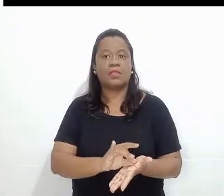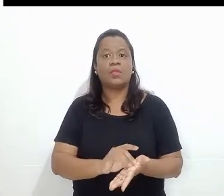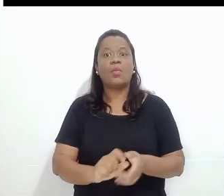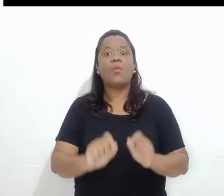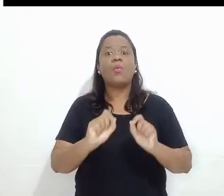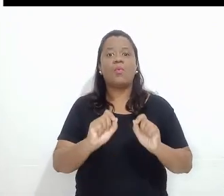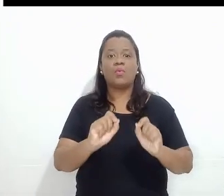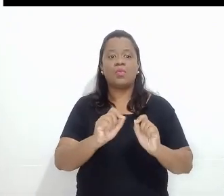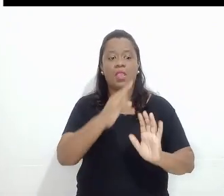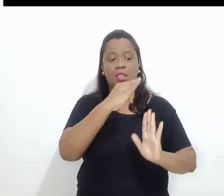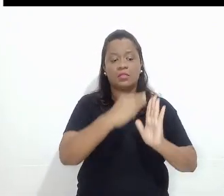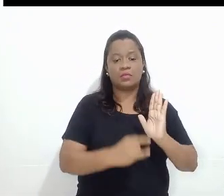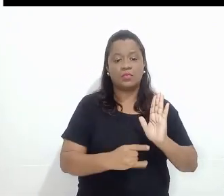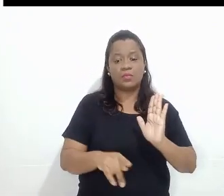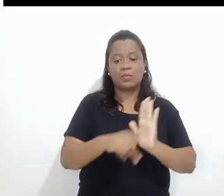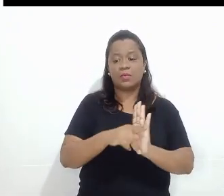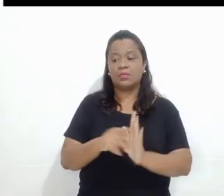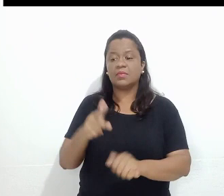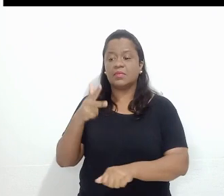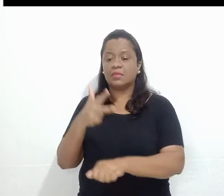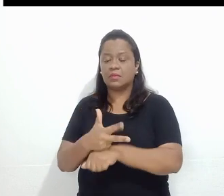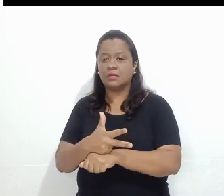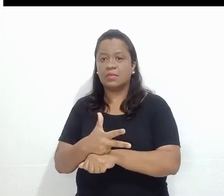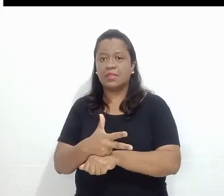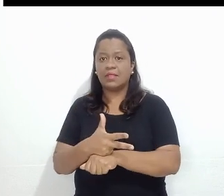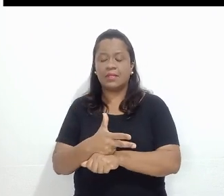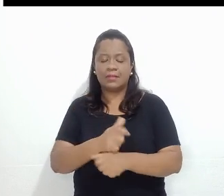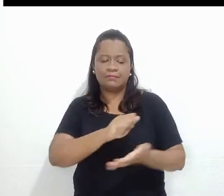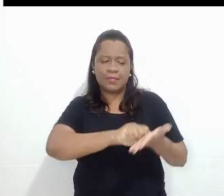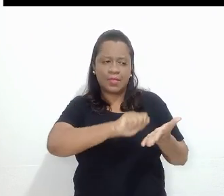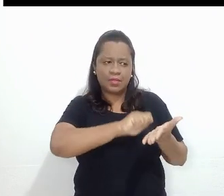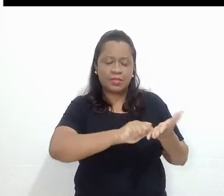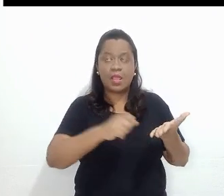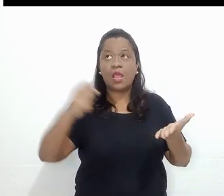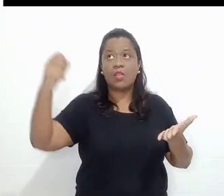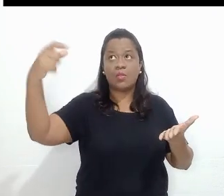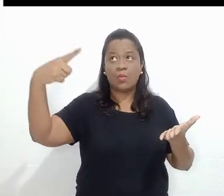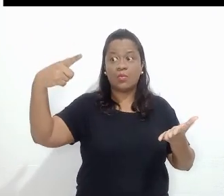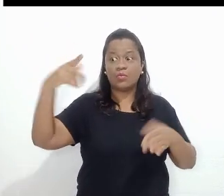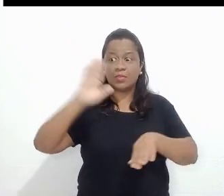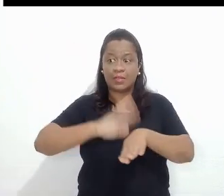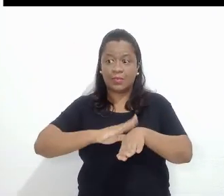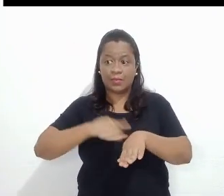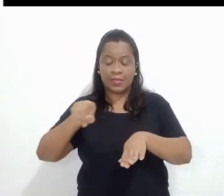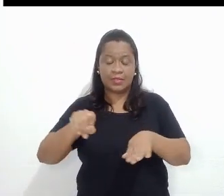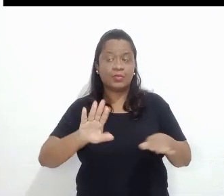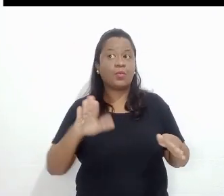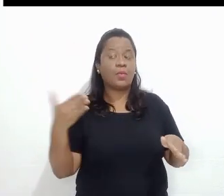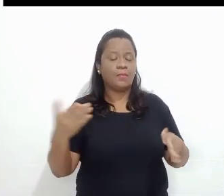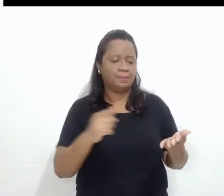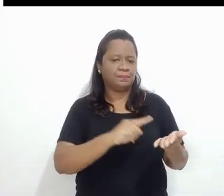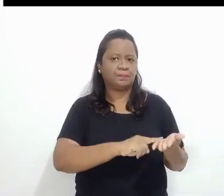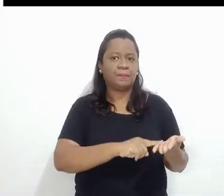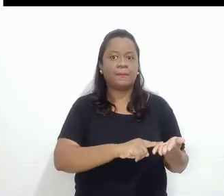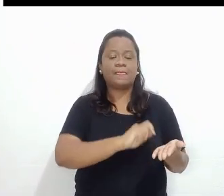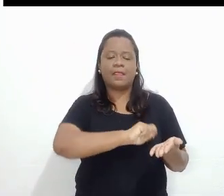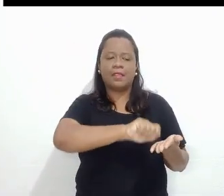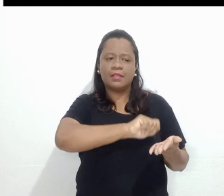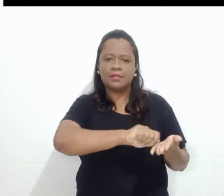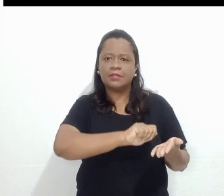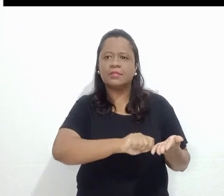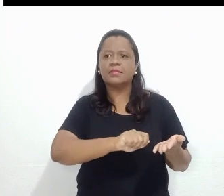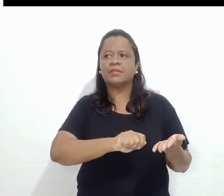ele faz? Ele tem que anotar qual foi a luz utilizada naquele momento, o diafragma da câmera, qual